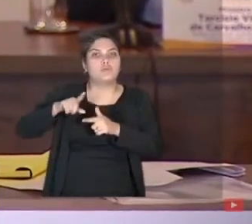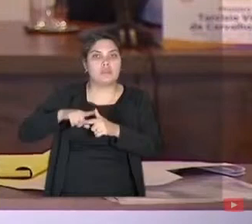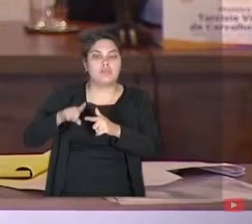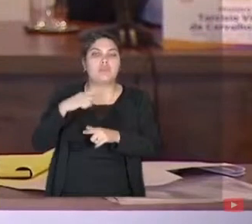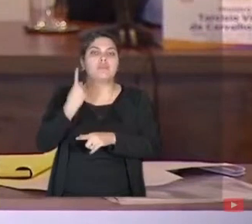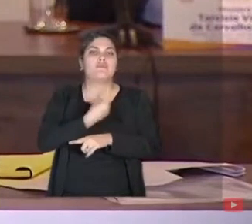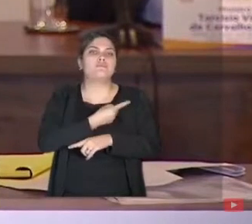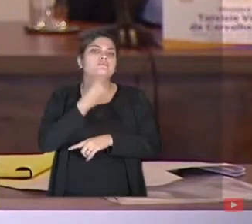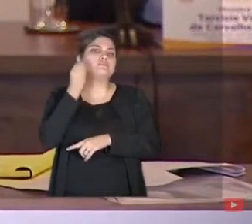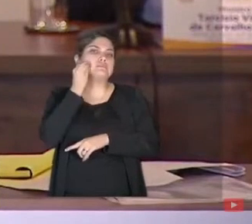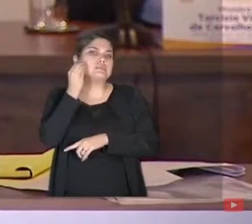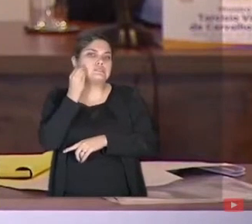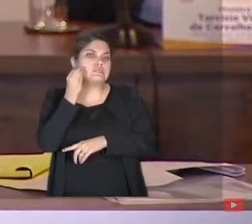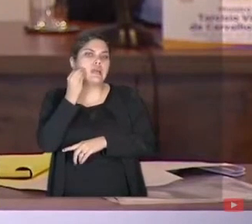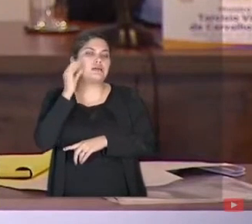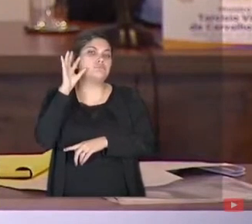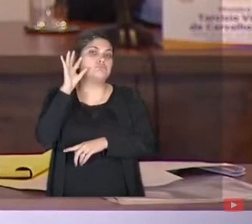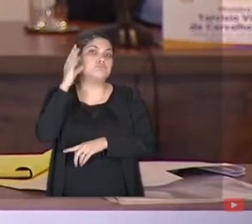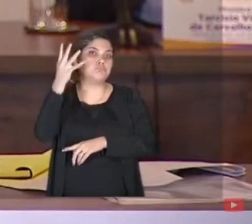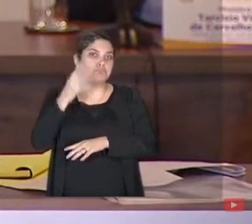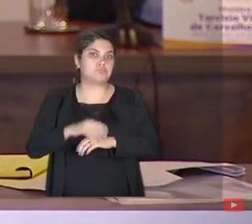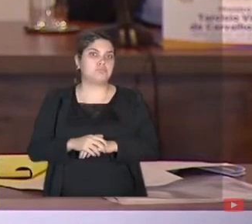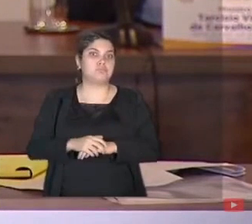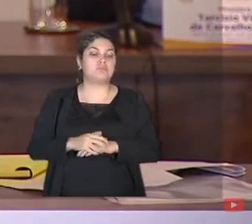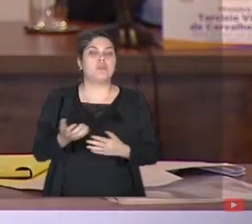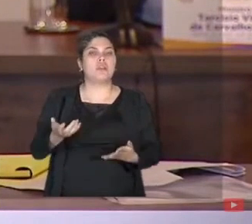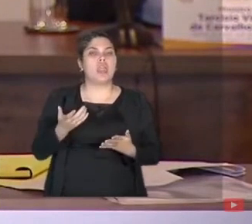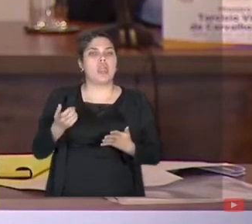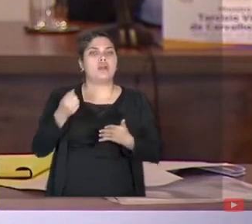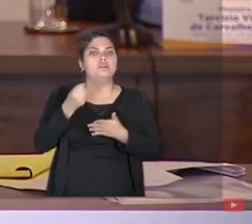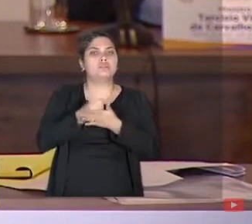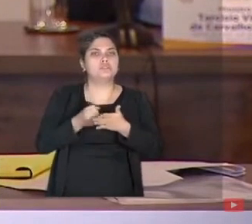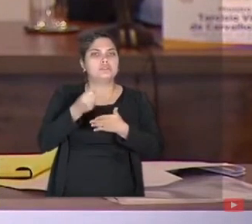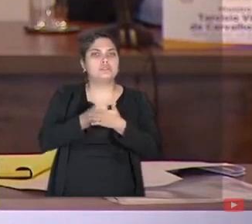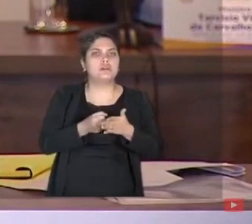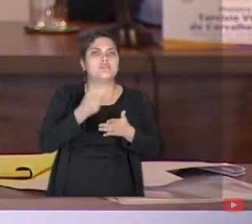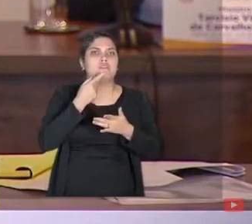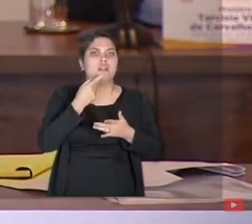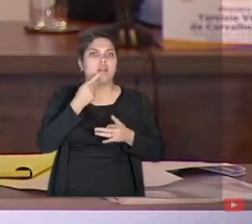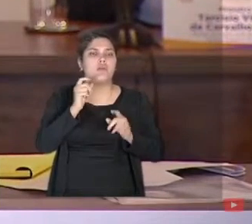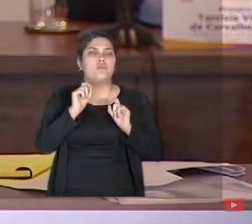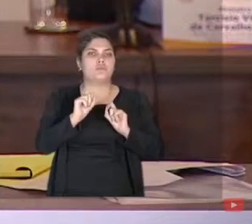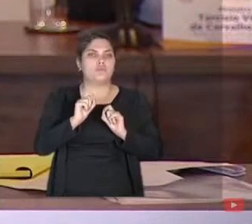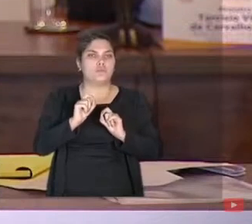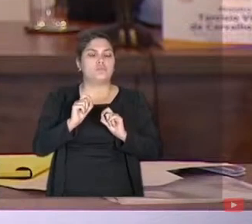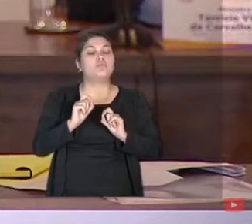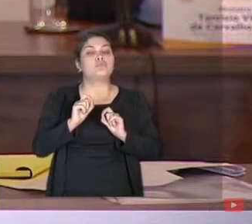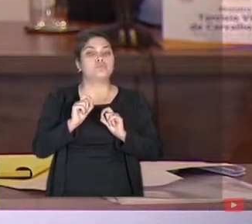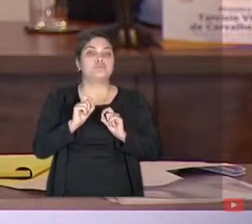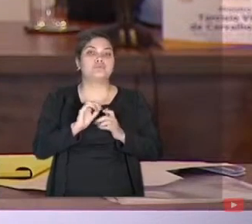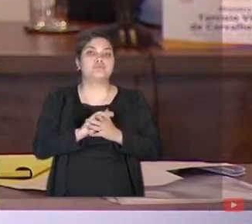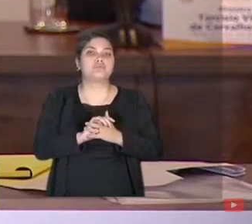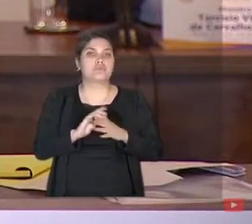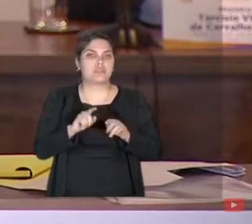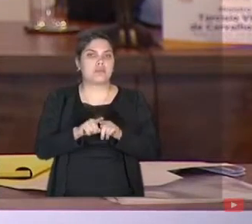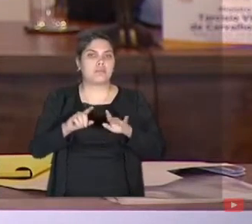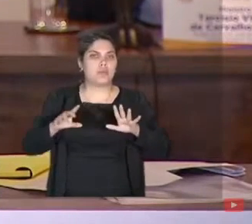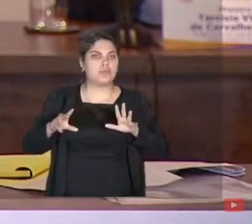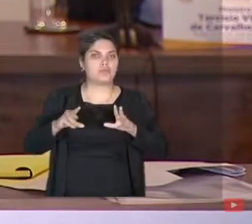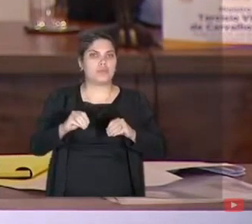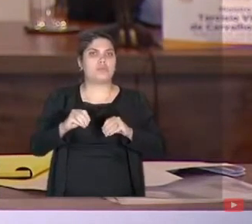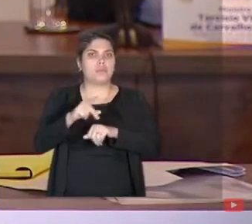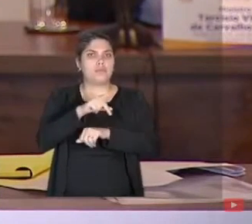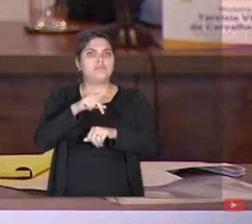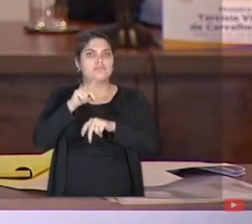nós vamos buscar as soluções. Eu queria insistir com todos e para que a